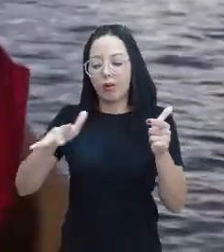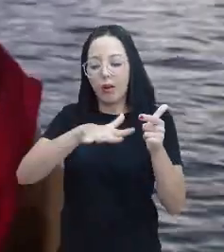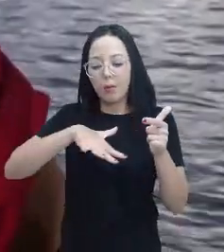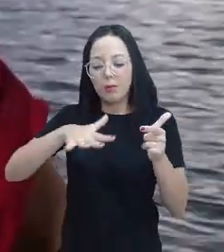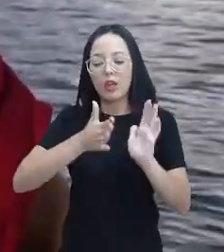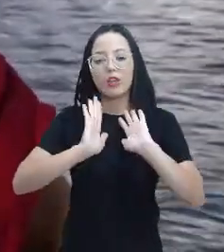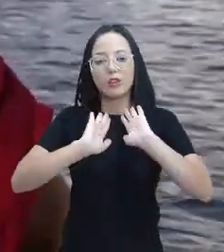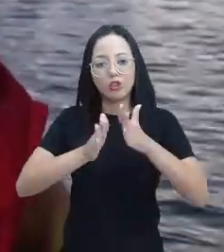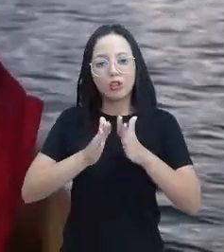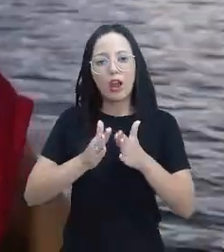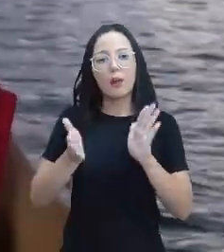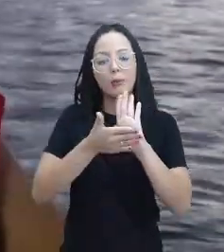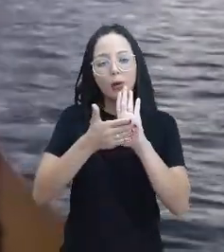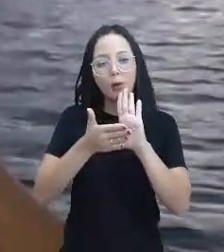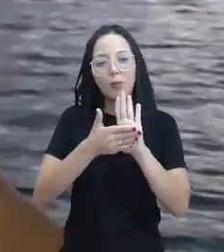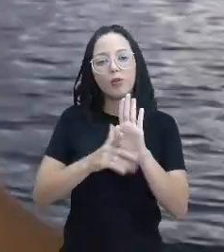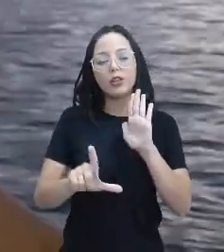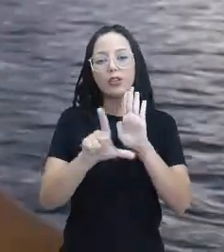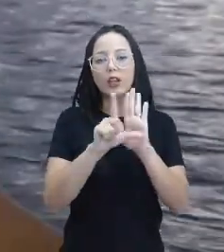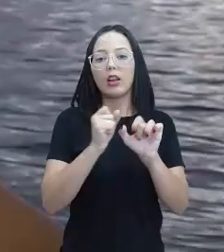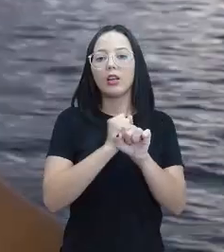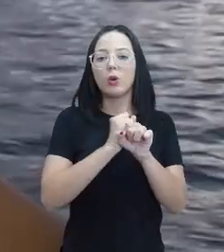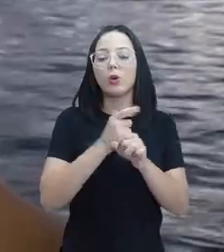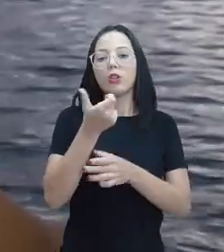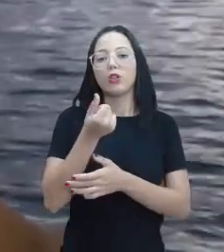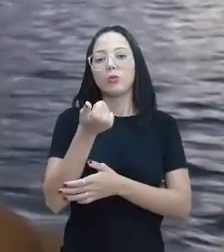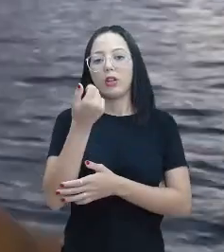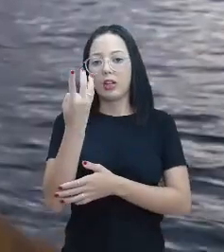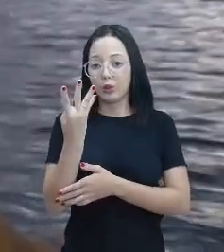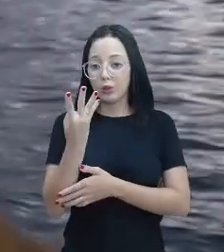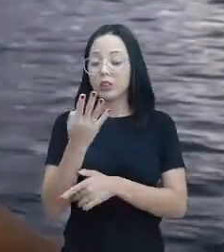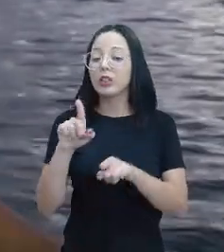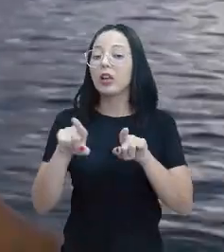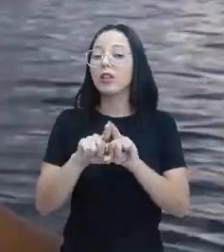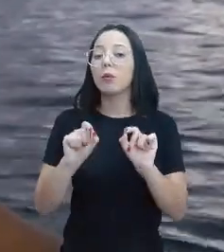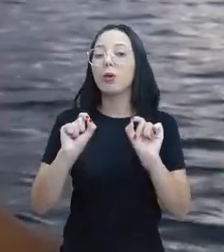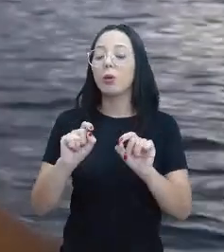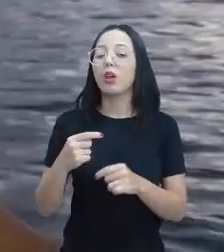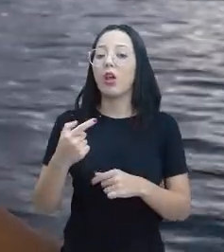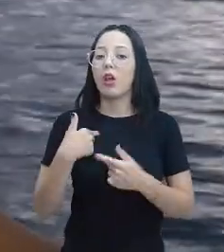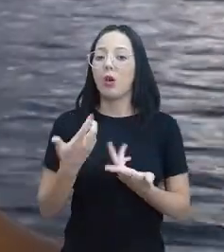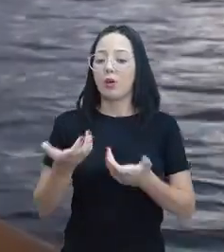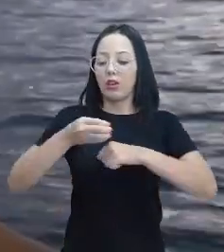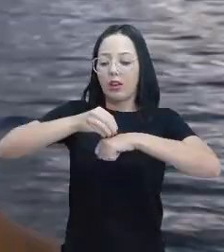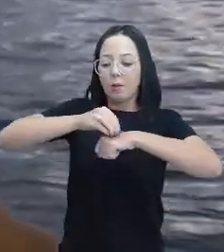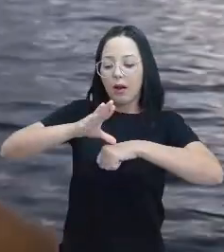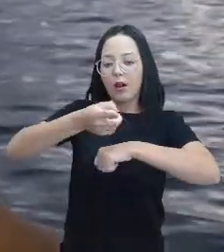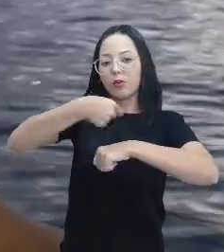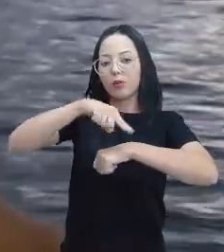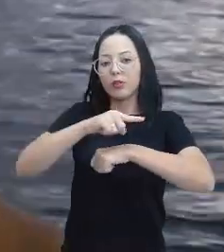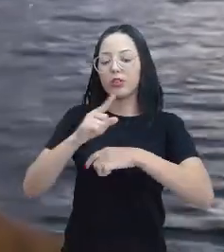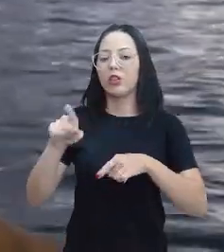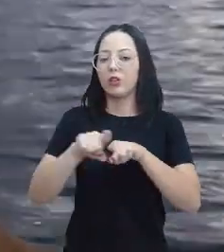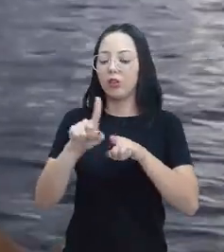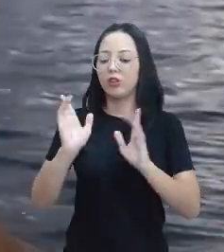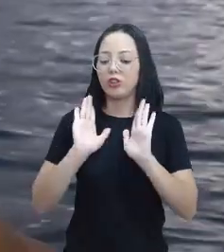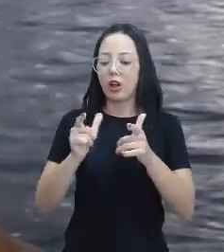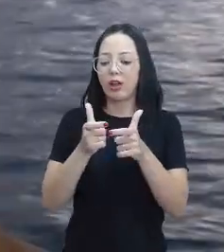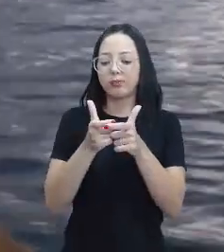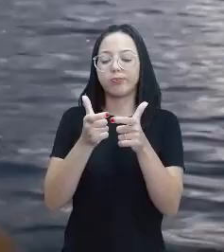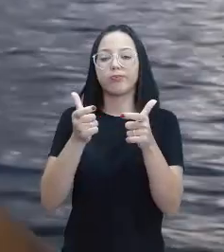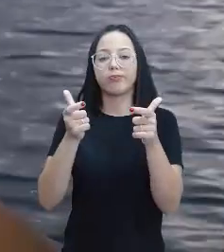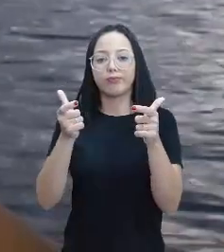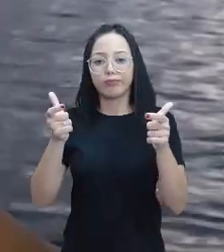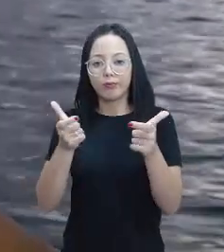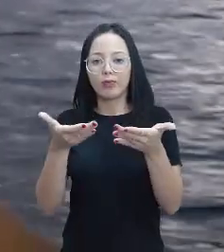questões já propostas na lei de 2014. E a questão que aí eu queria compartilhar com vocês, a gente tem ampliado a